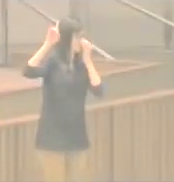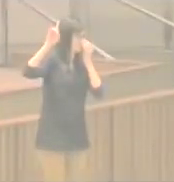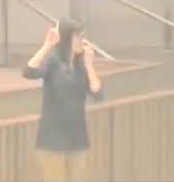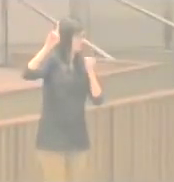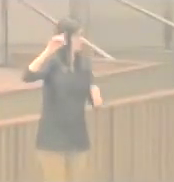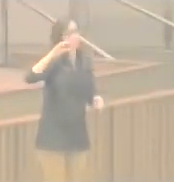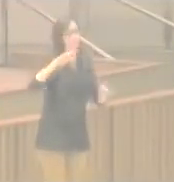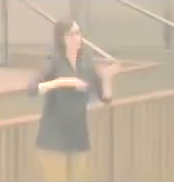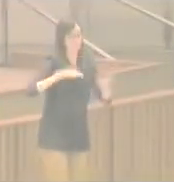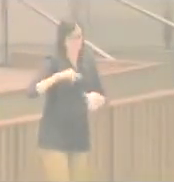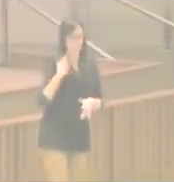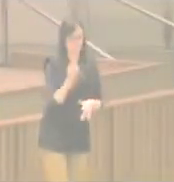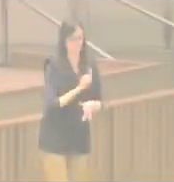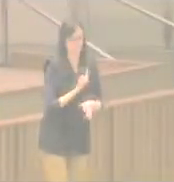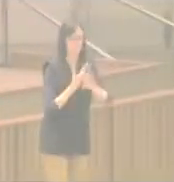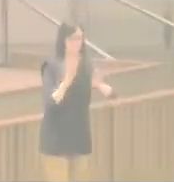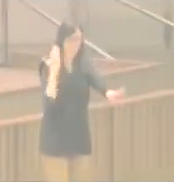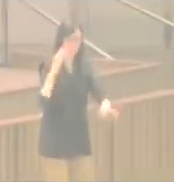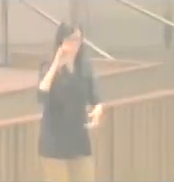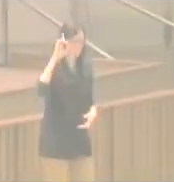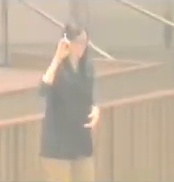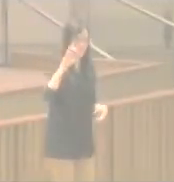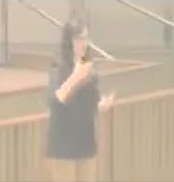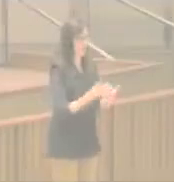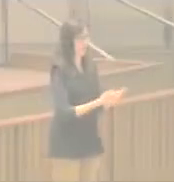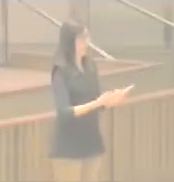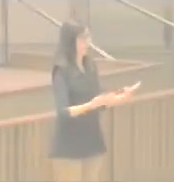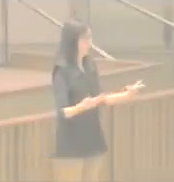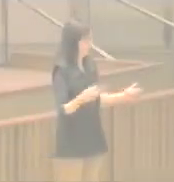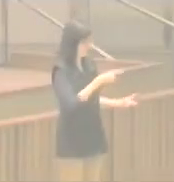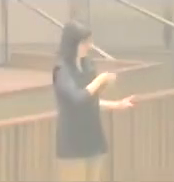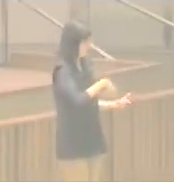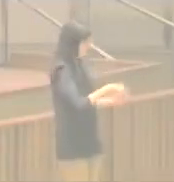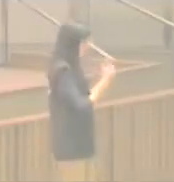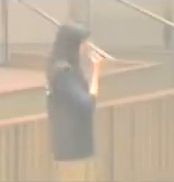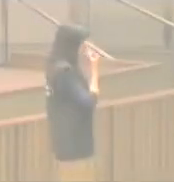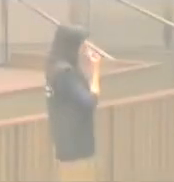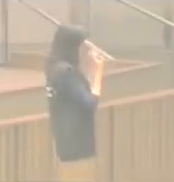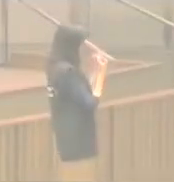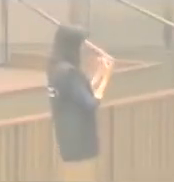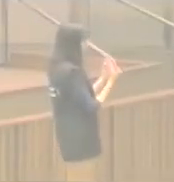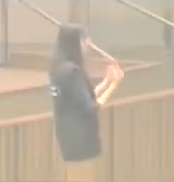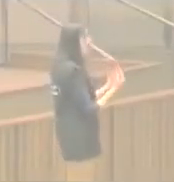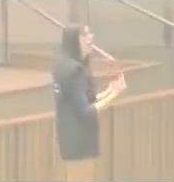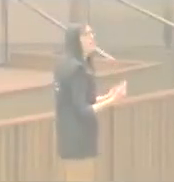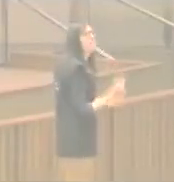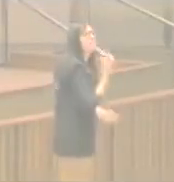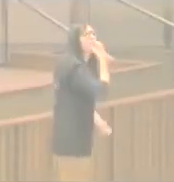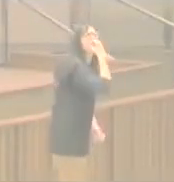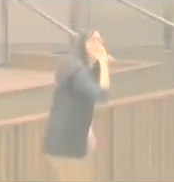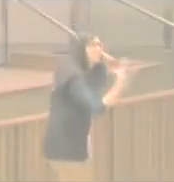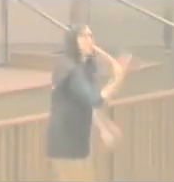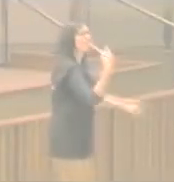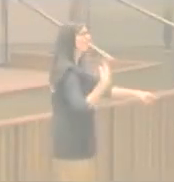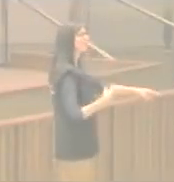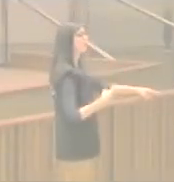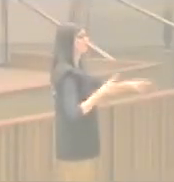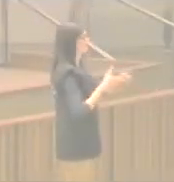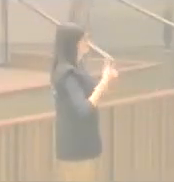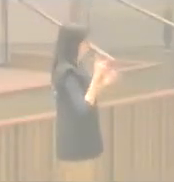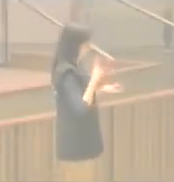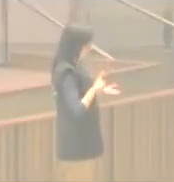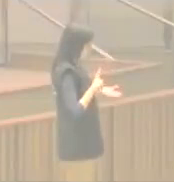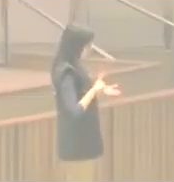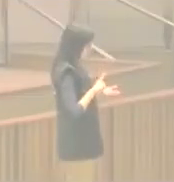Às vezes a gente se afasta do Senhor por coisas que parecem ser uma grande ideia, mas na